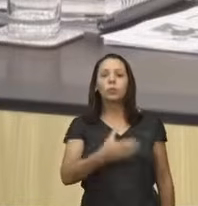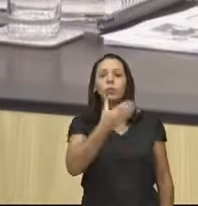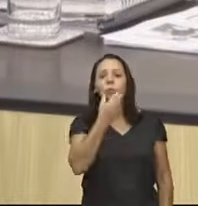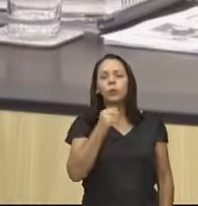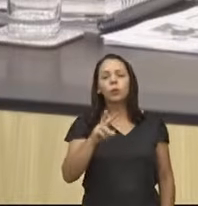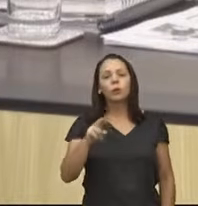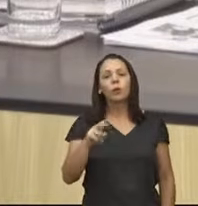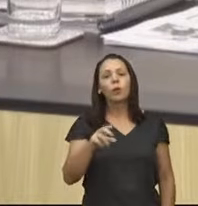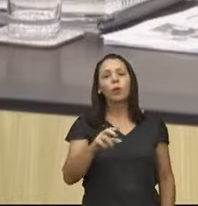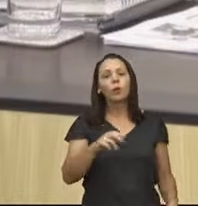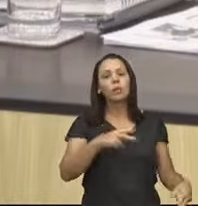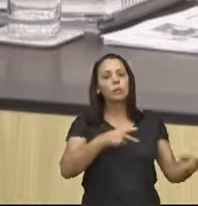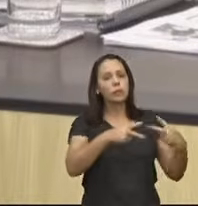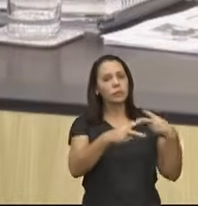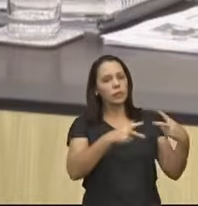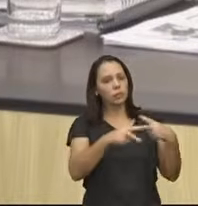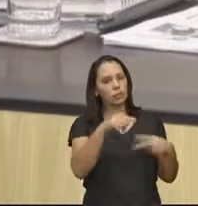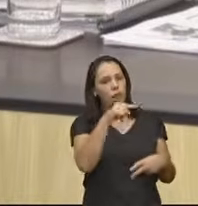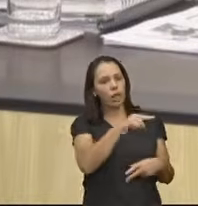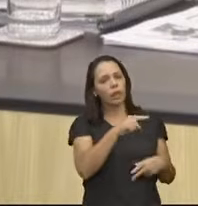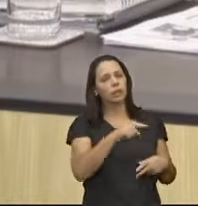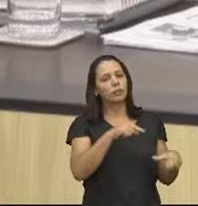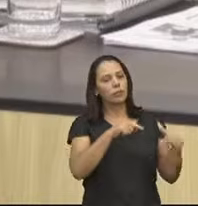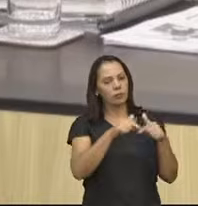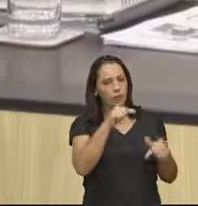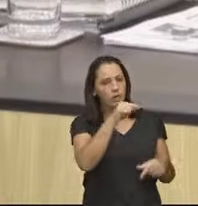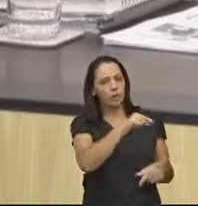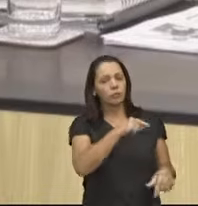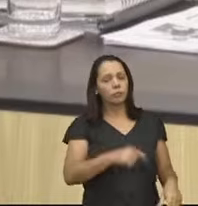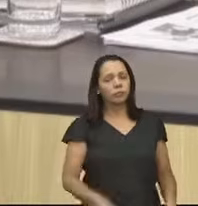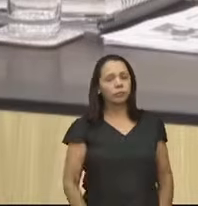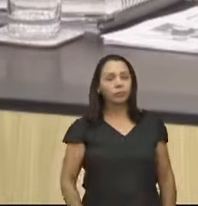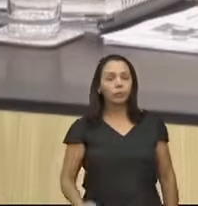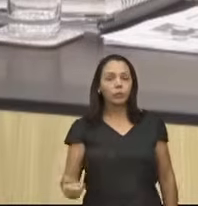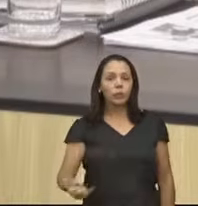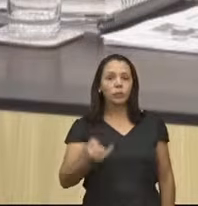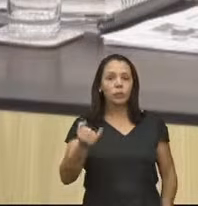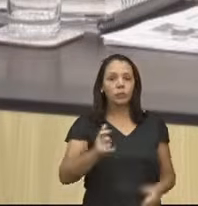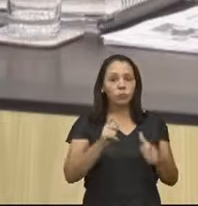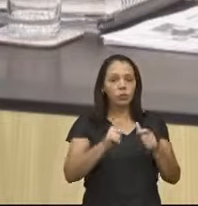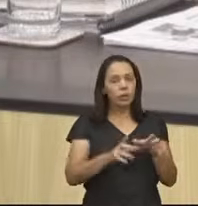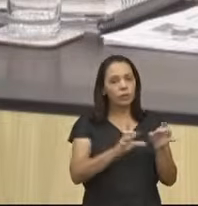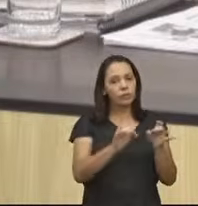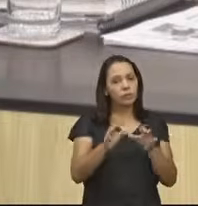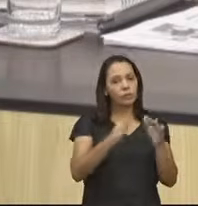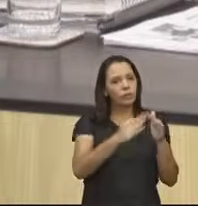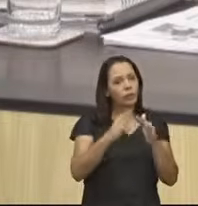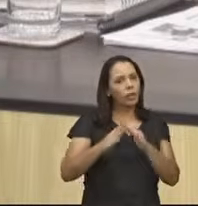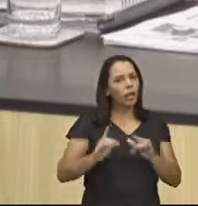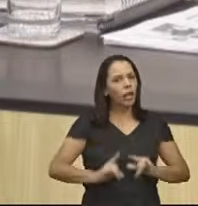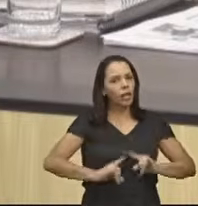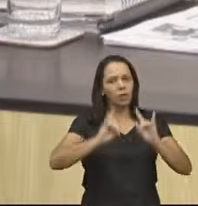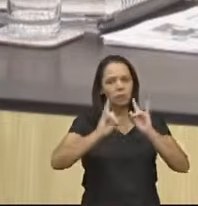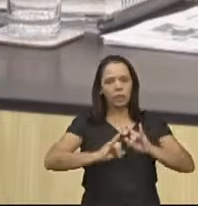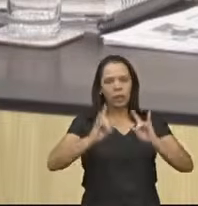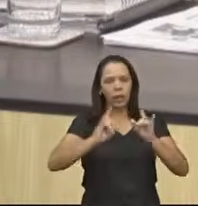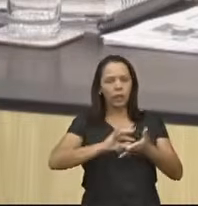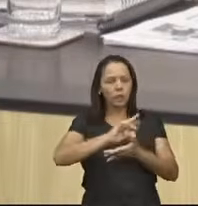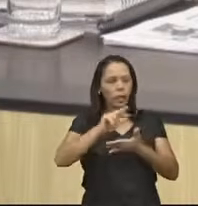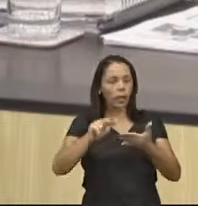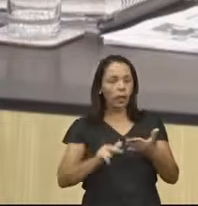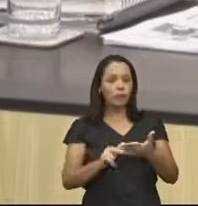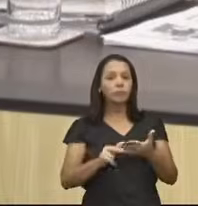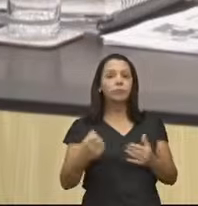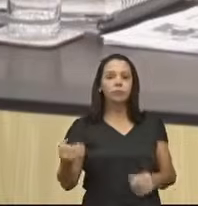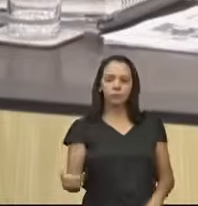hoje na Maciel Imóveis, e a gente vê a importância das imobiliárias também aqui na cidade de Jacareí. E